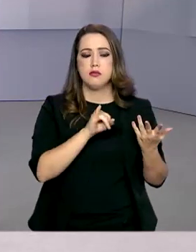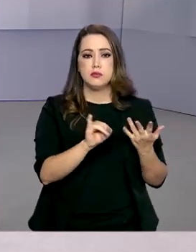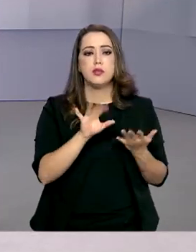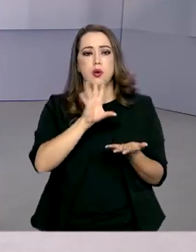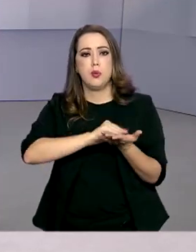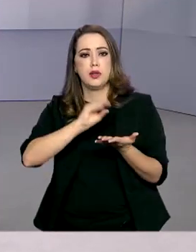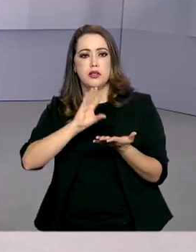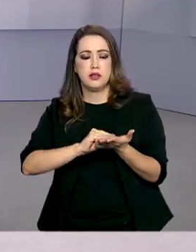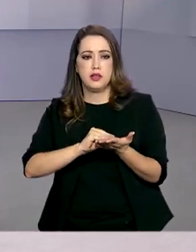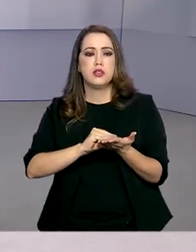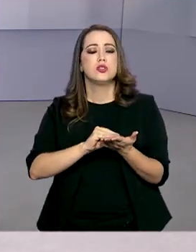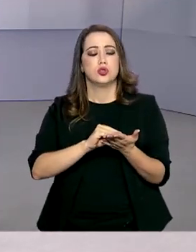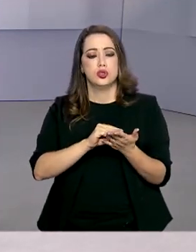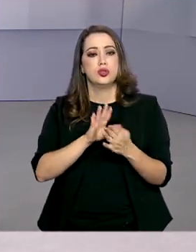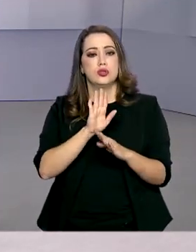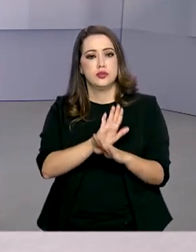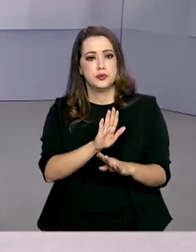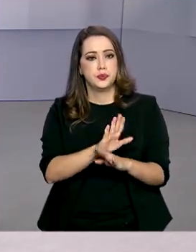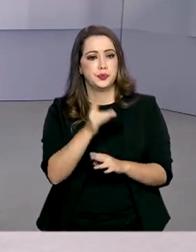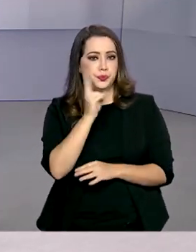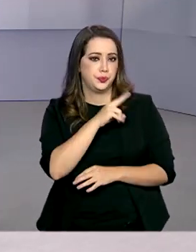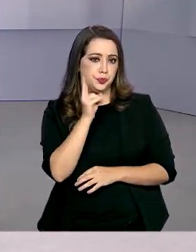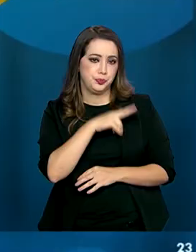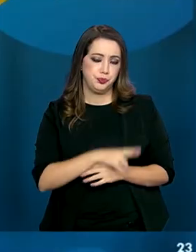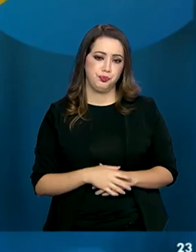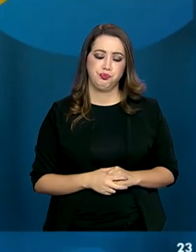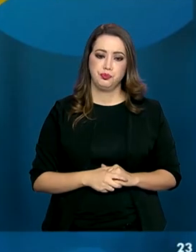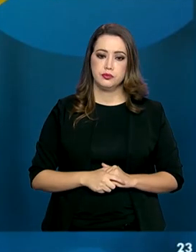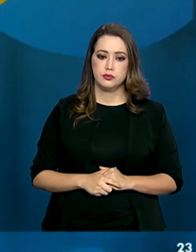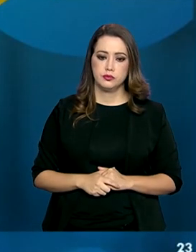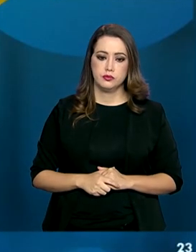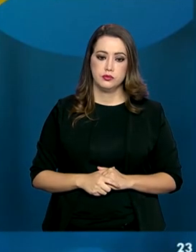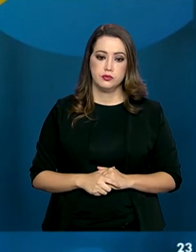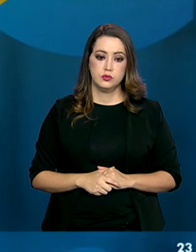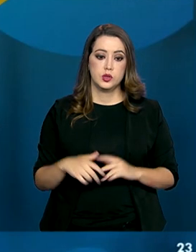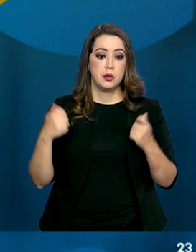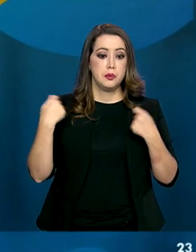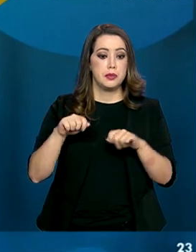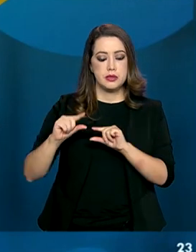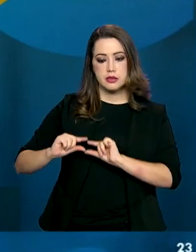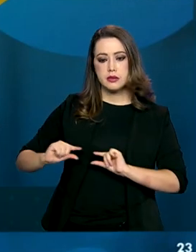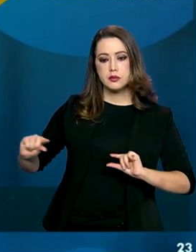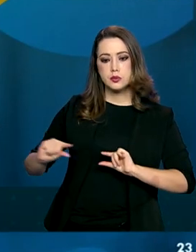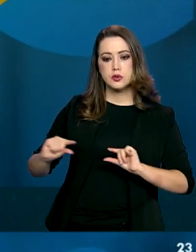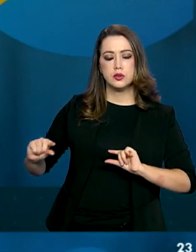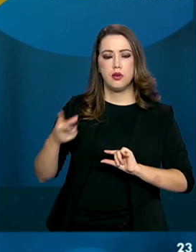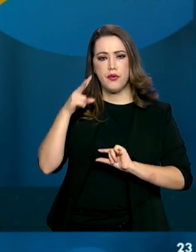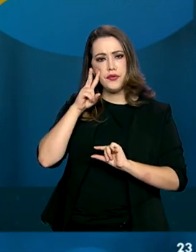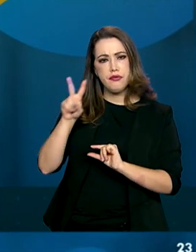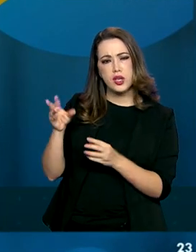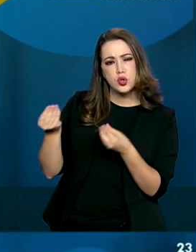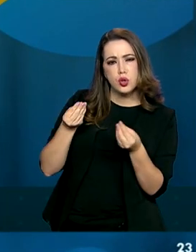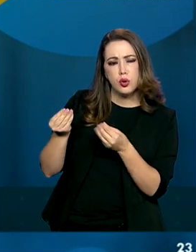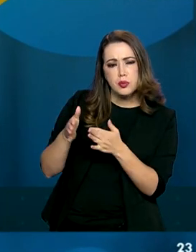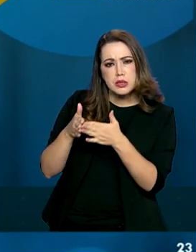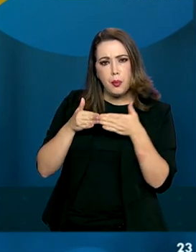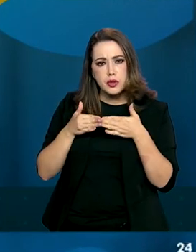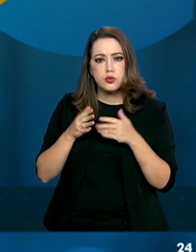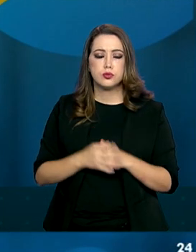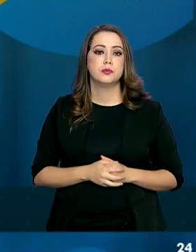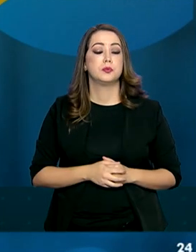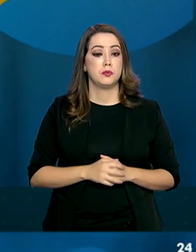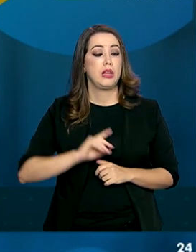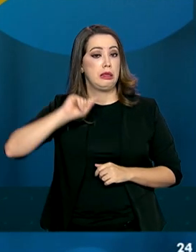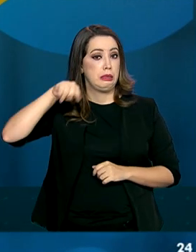aplicativo Caixa Auxílio Emergencial. Você deve clicar no campo Acompanhe sua solicitação.